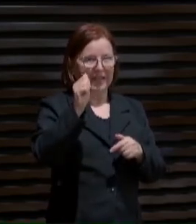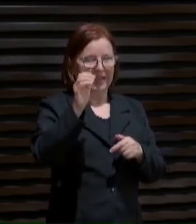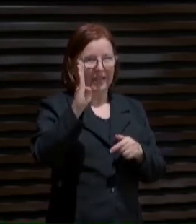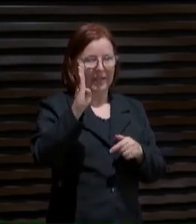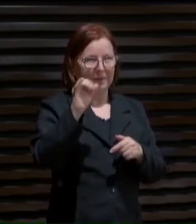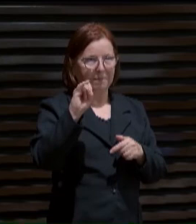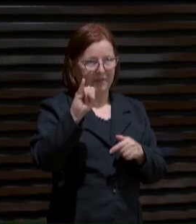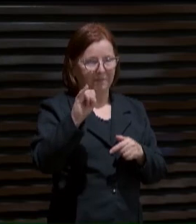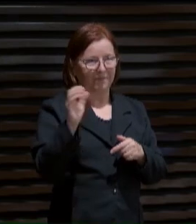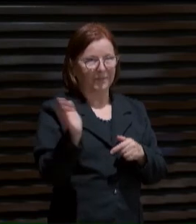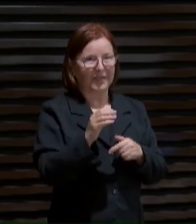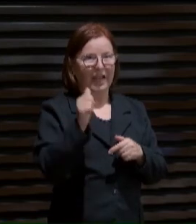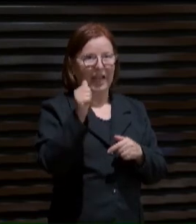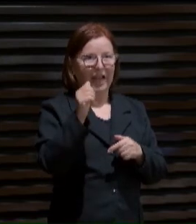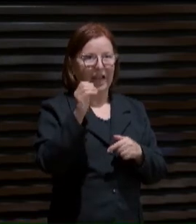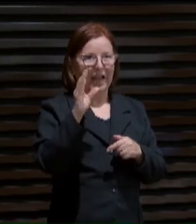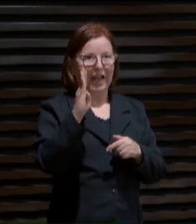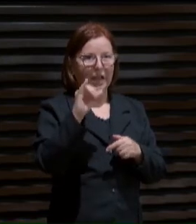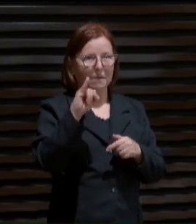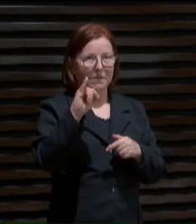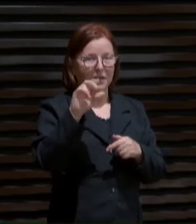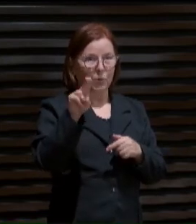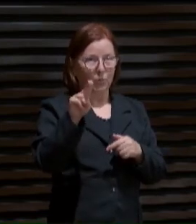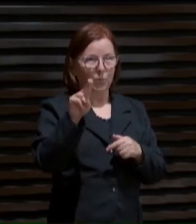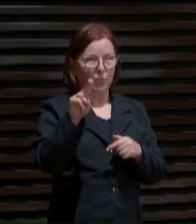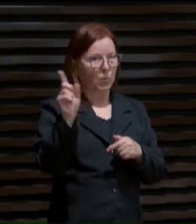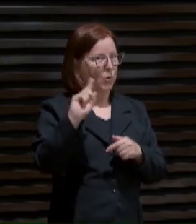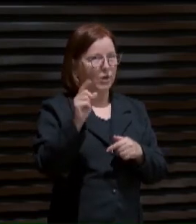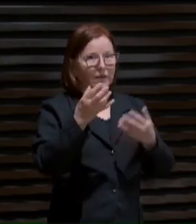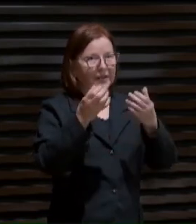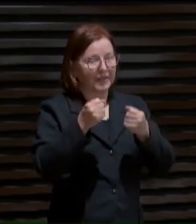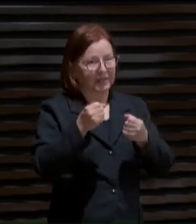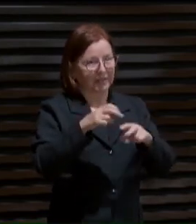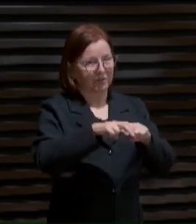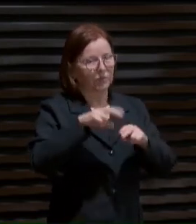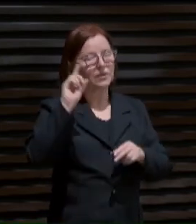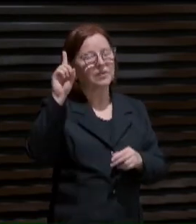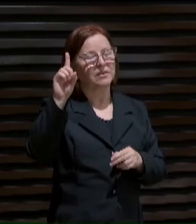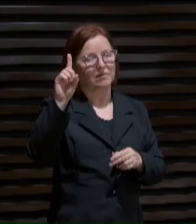ali no como sacerdotes levando algo para adoração